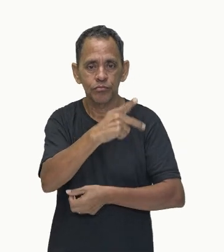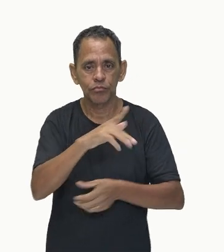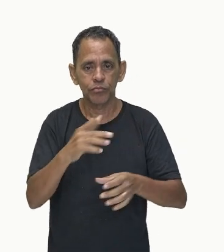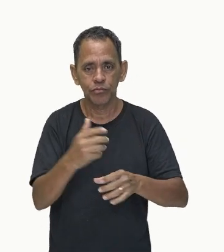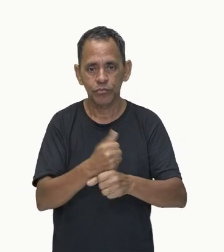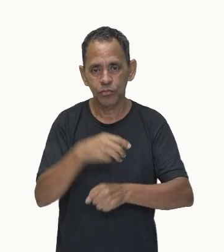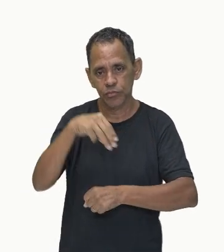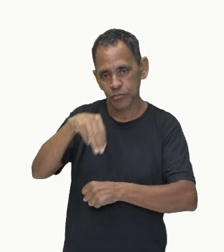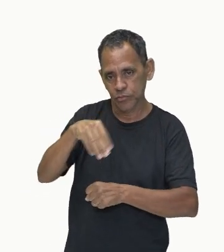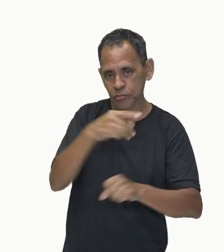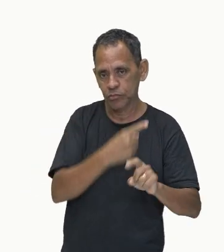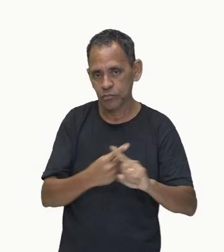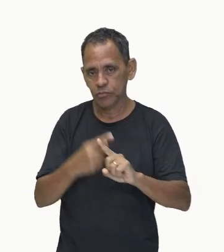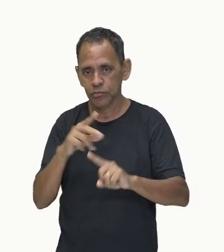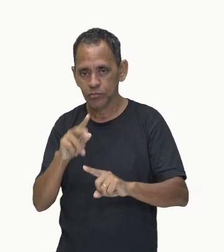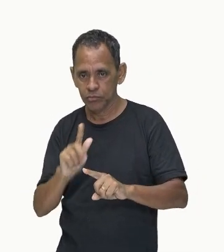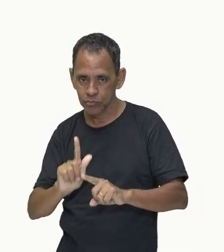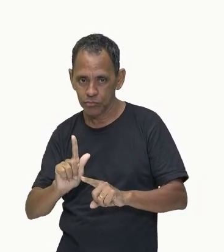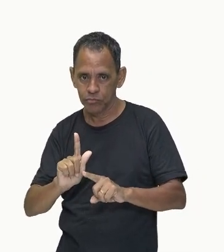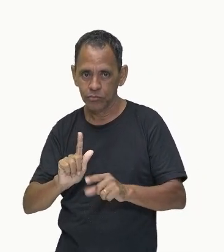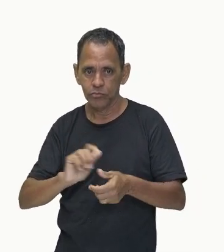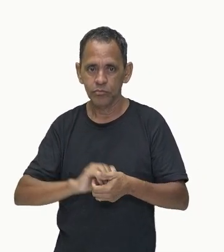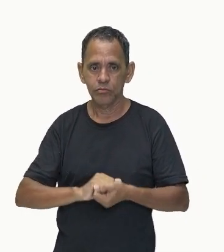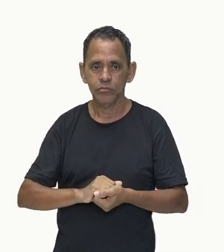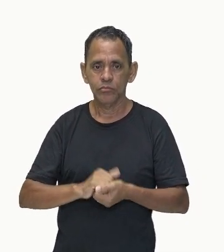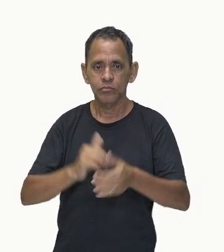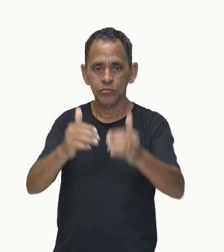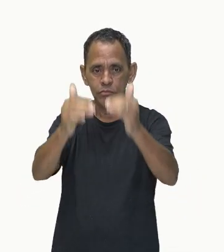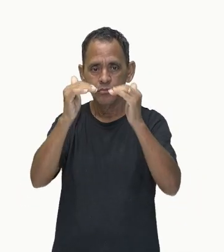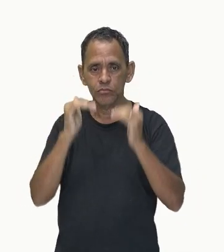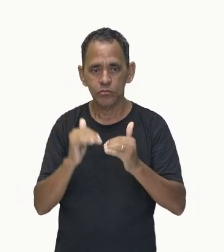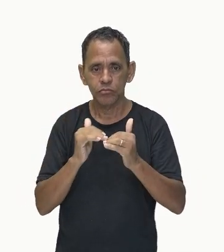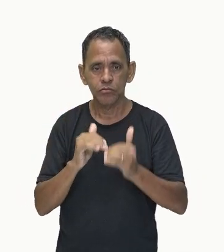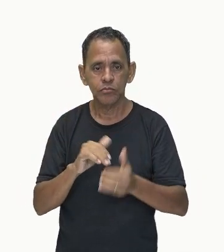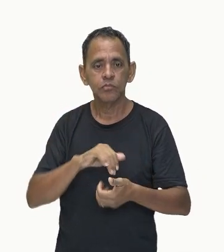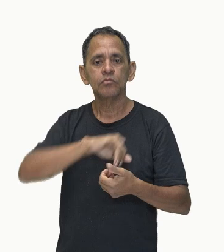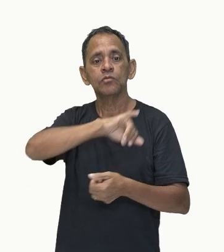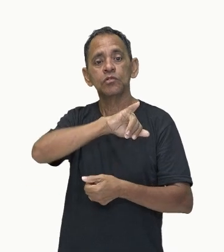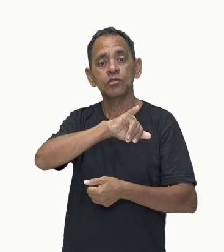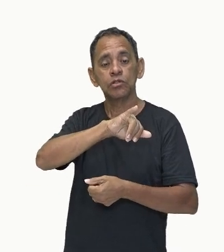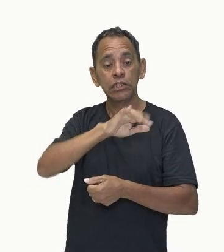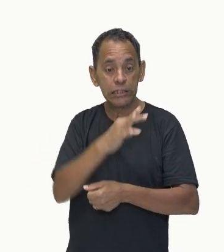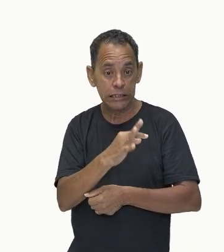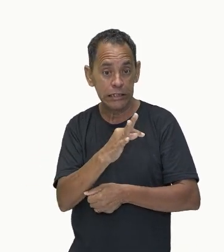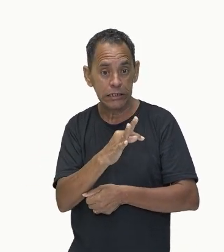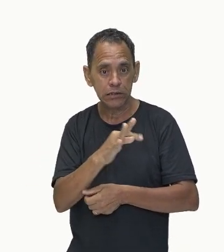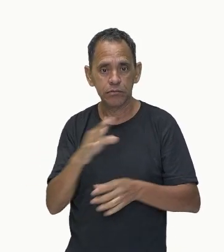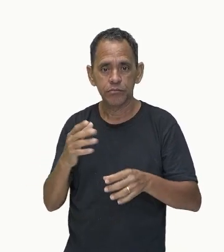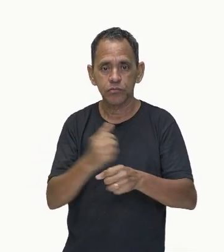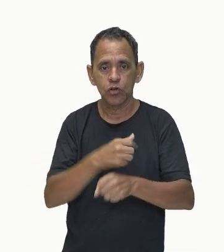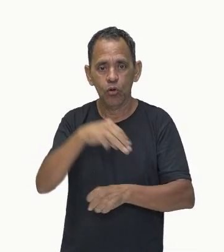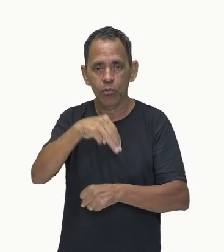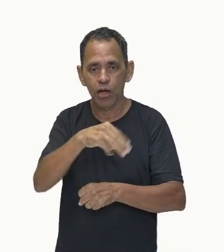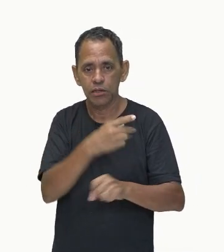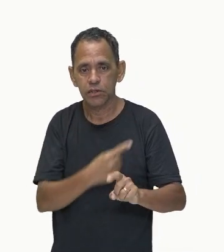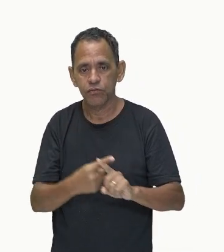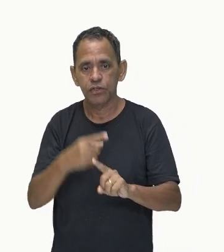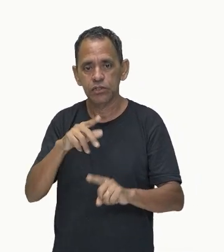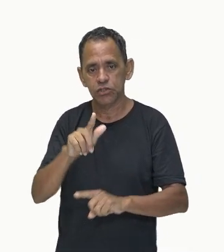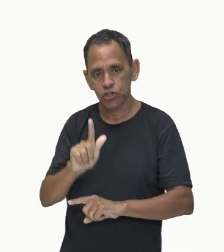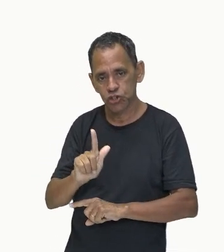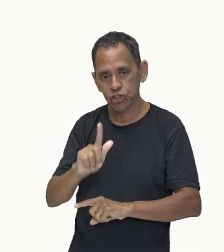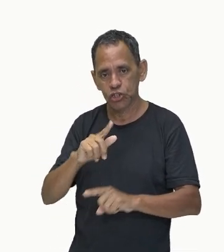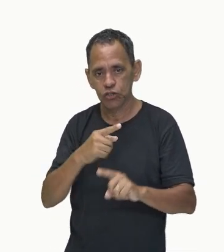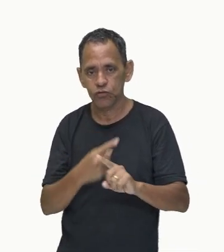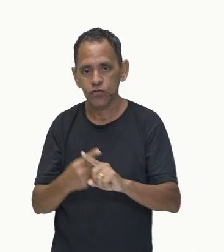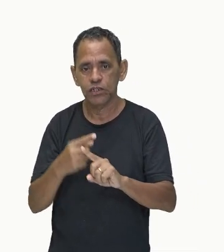que calcular o trabalho da força-peso, eu faço mgh, que curiosamente é